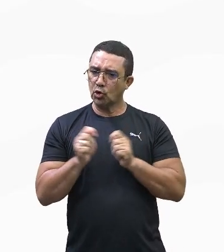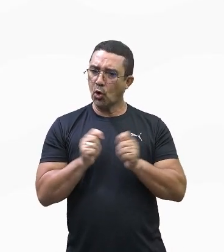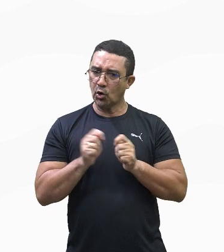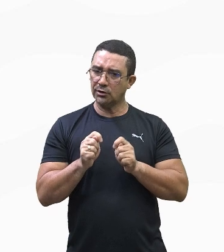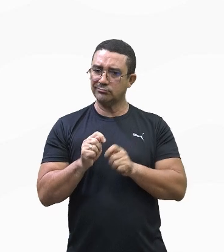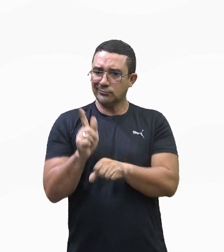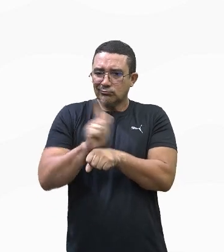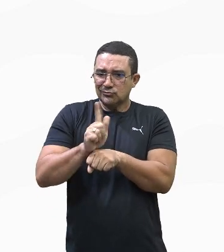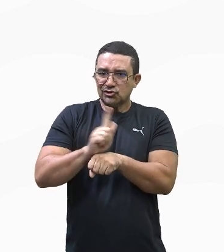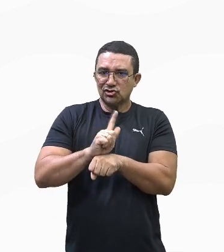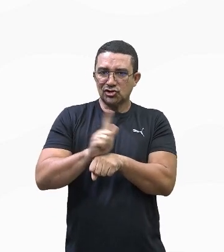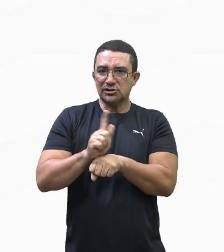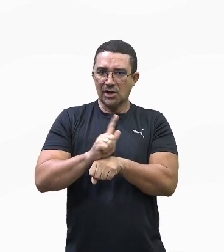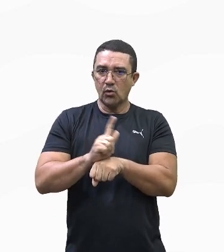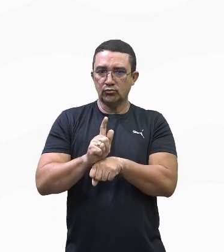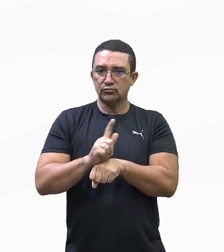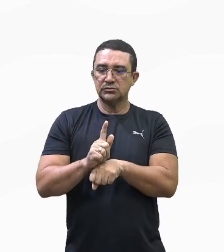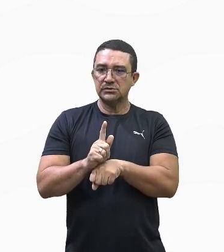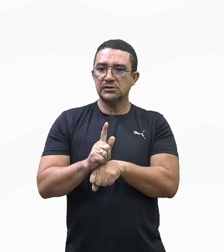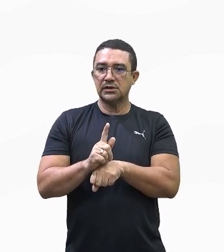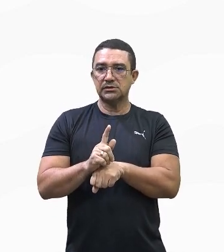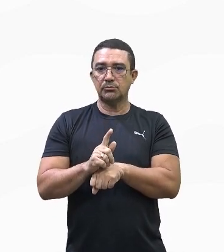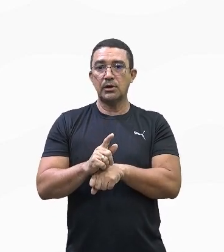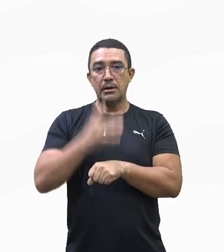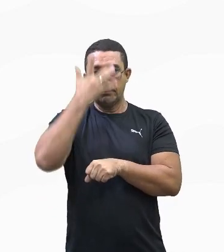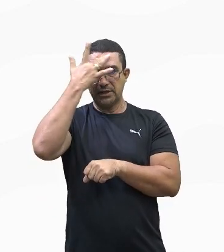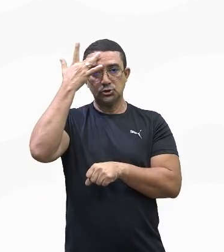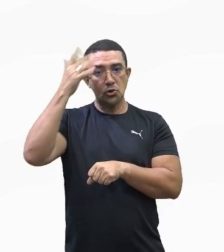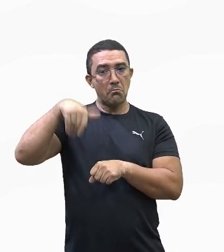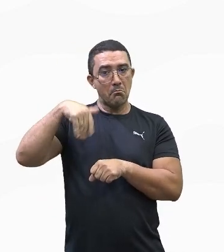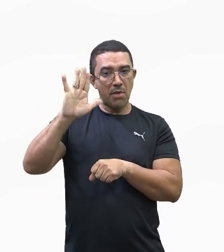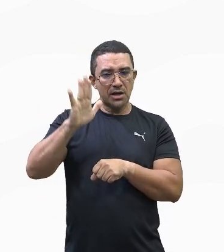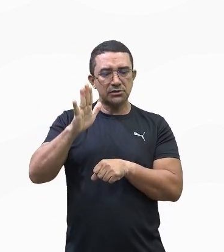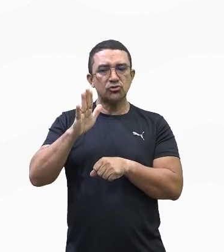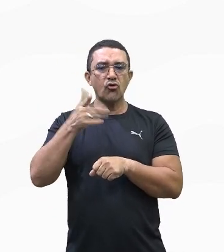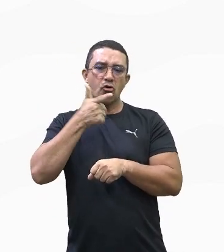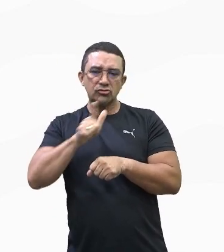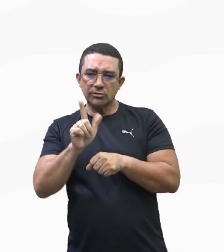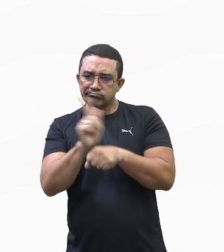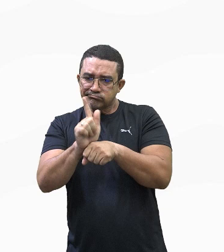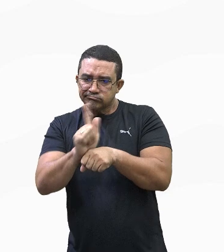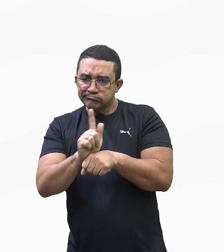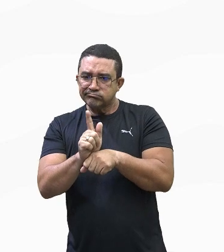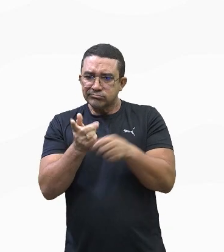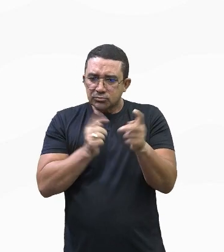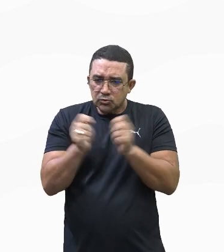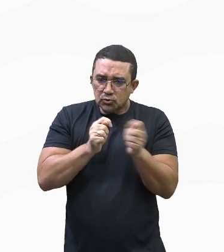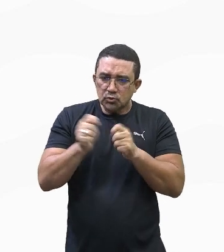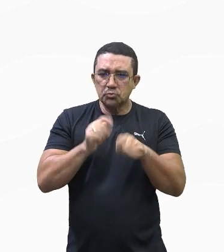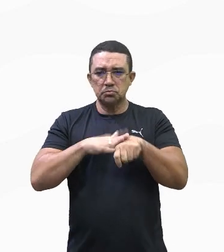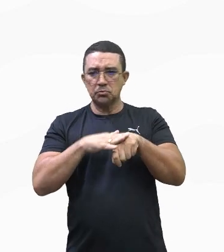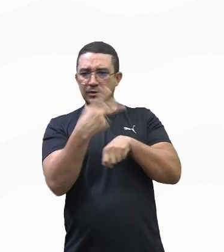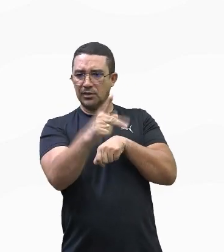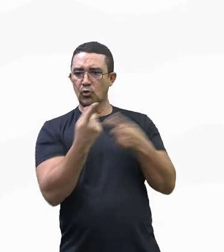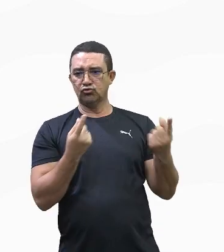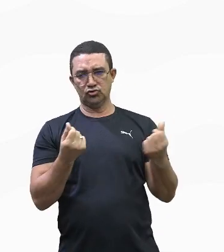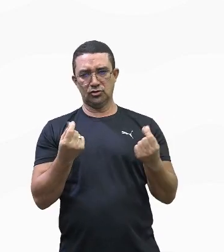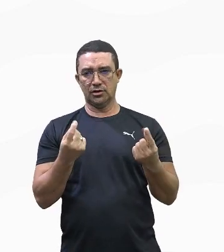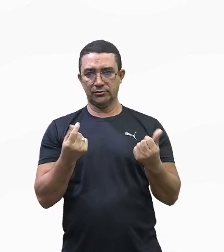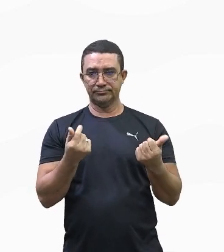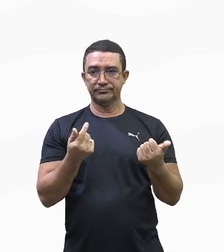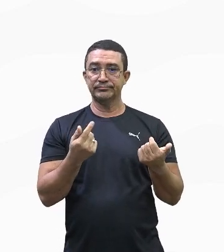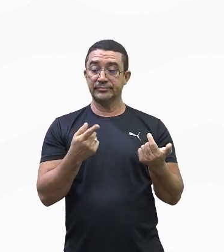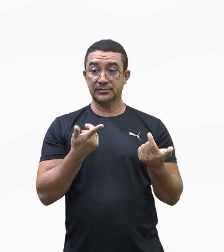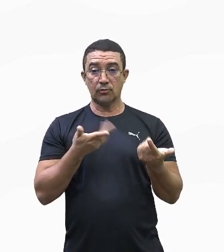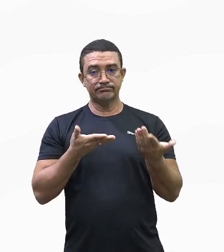Empreendedores com uma sólida educação financeira são mais capazes de gerenciar eficazmente seus recursos financeiros. Isso inclui